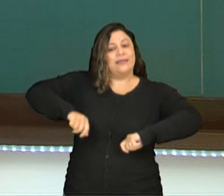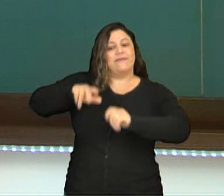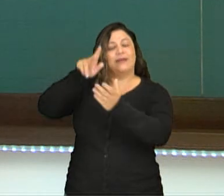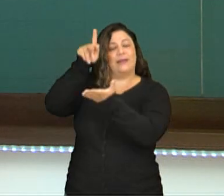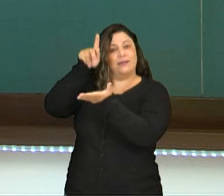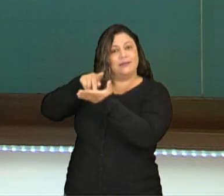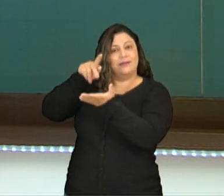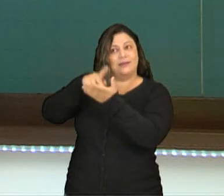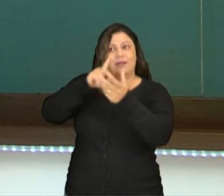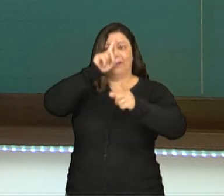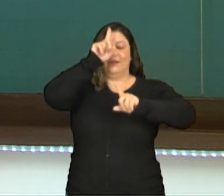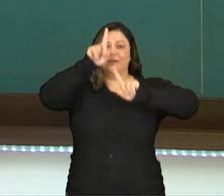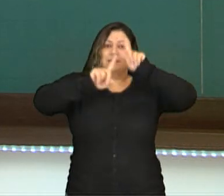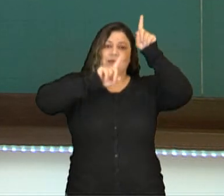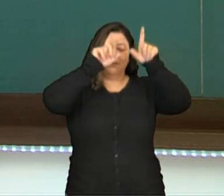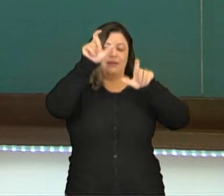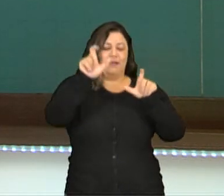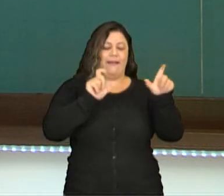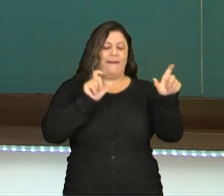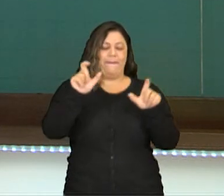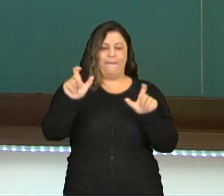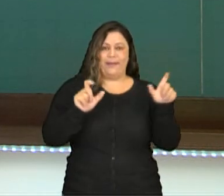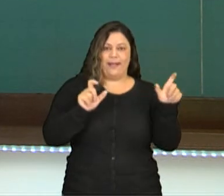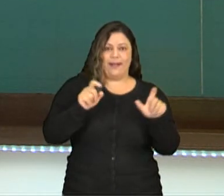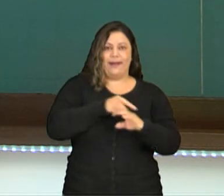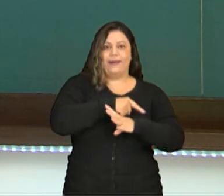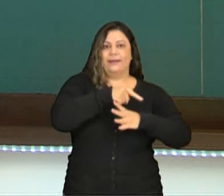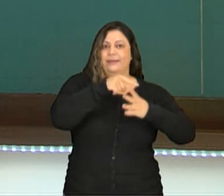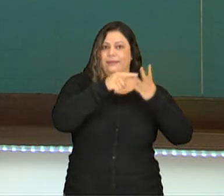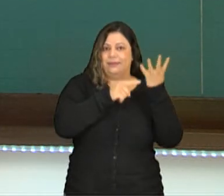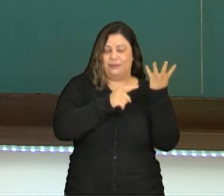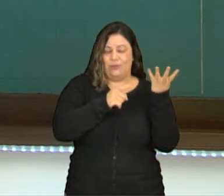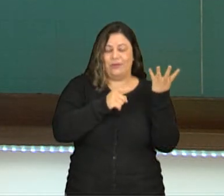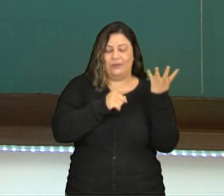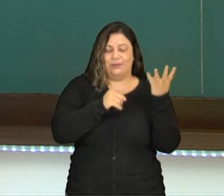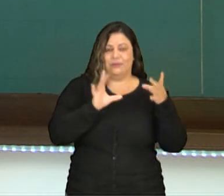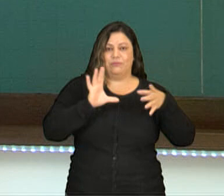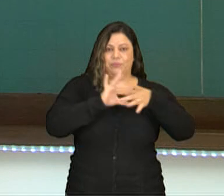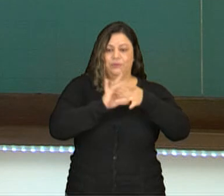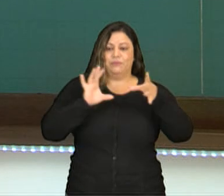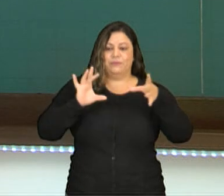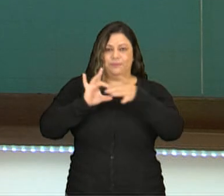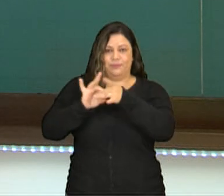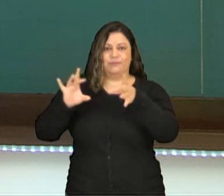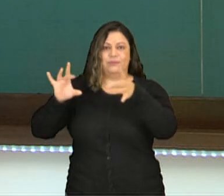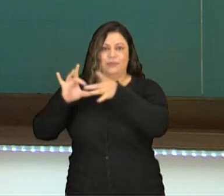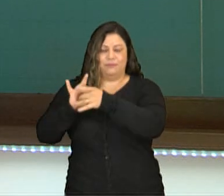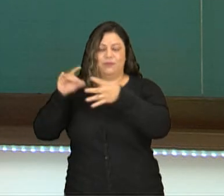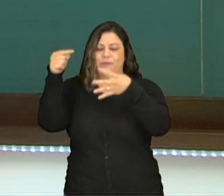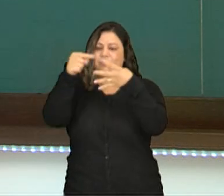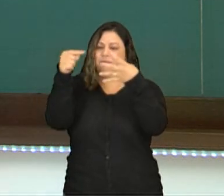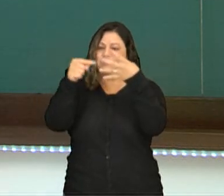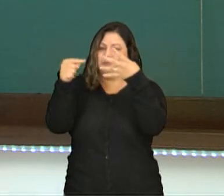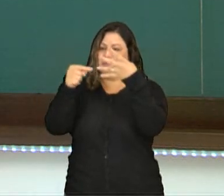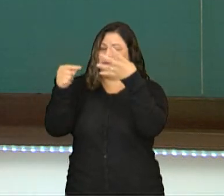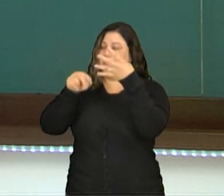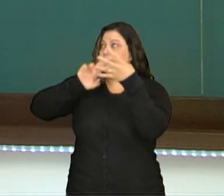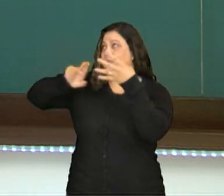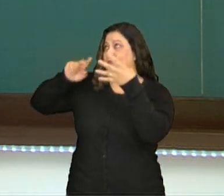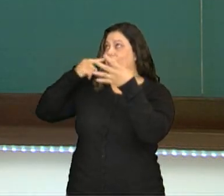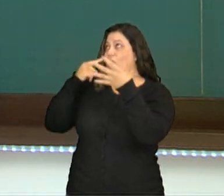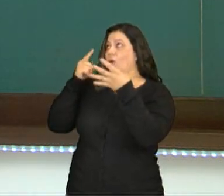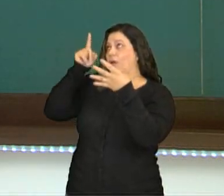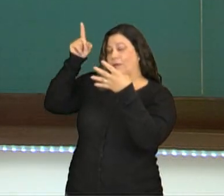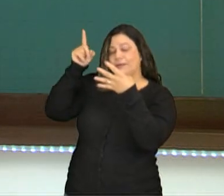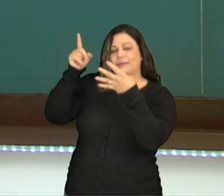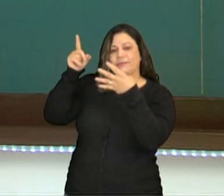ideias ou a palavras. Então nós temos aí 4 correntes, O realismo moderado, o nominalismo e o conceitualismo.